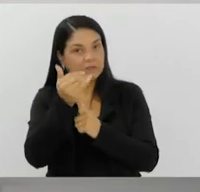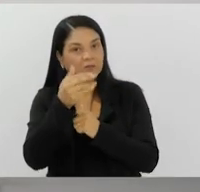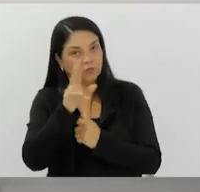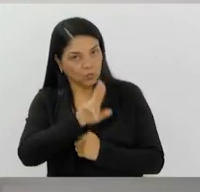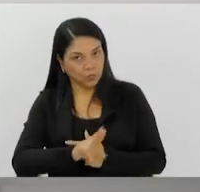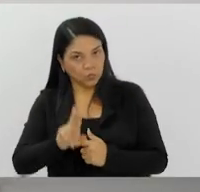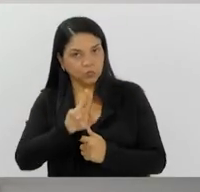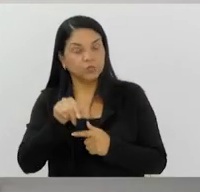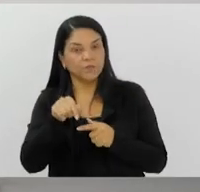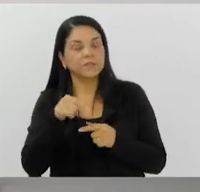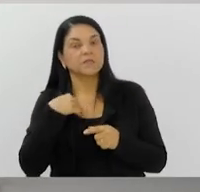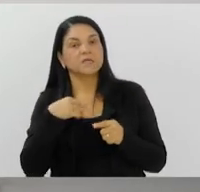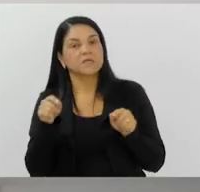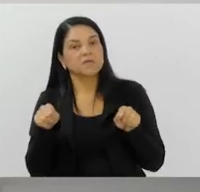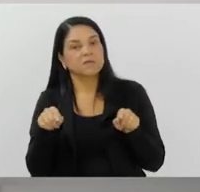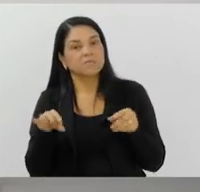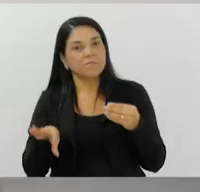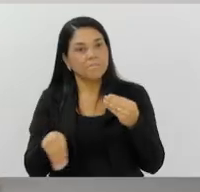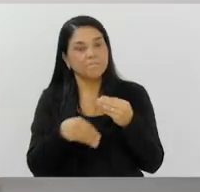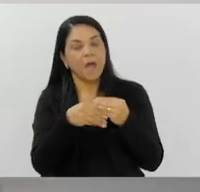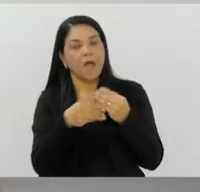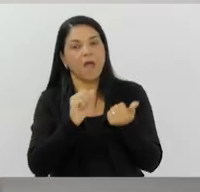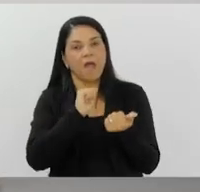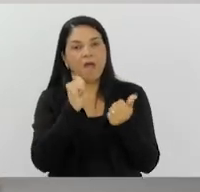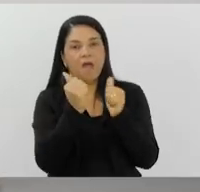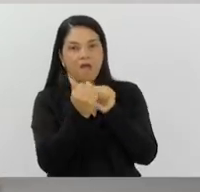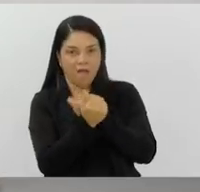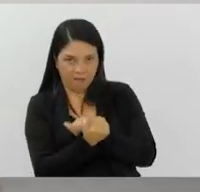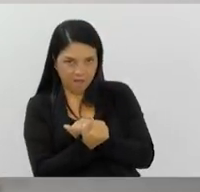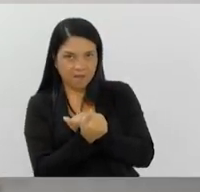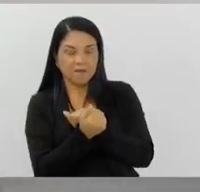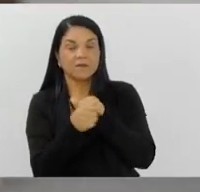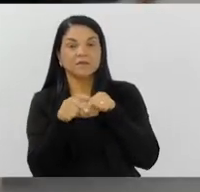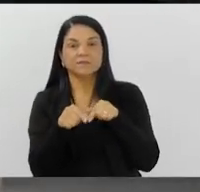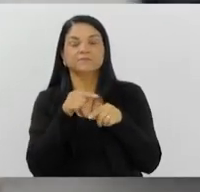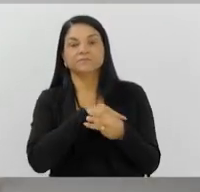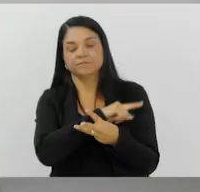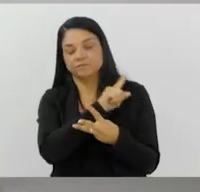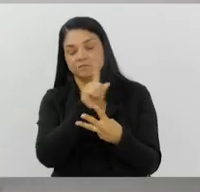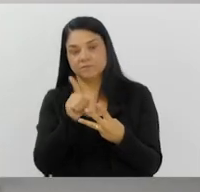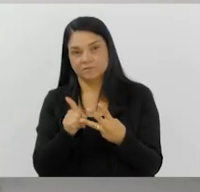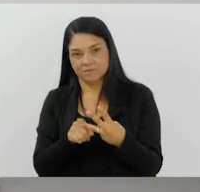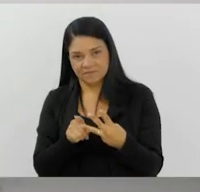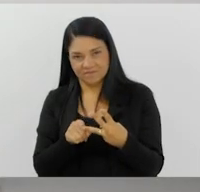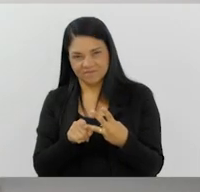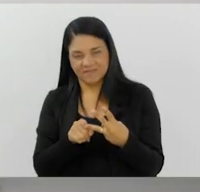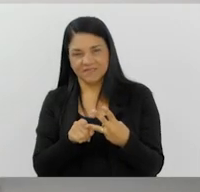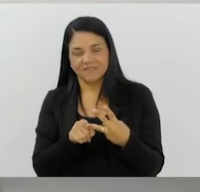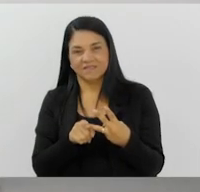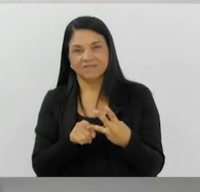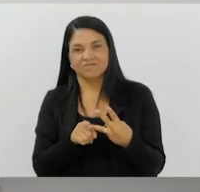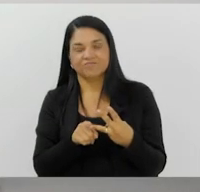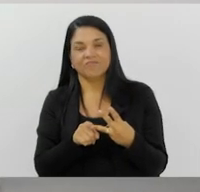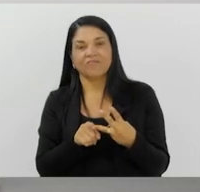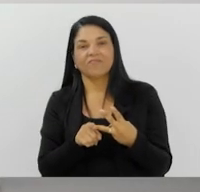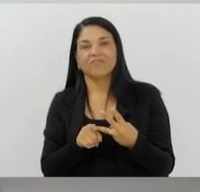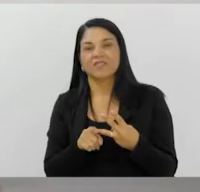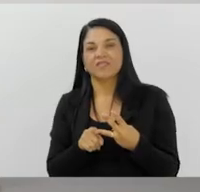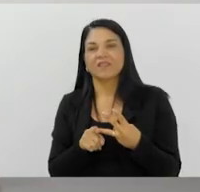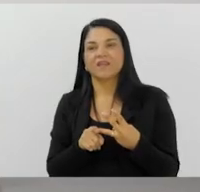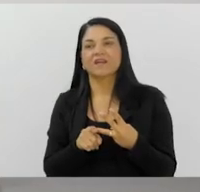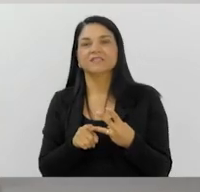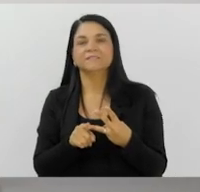promove né a uma adequação ah e uma outra questão né E aí por que que eu chamo de tempestade perfeita